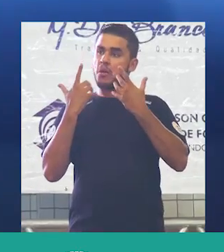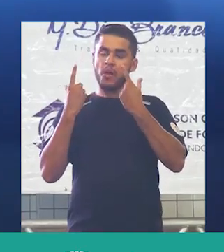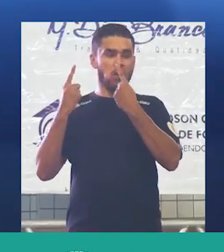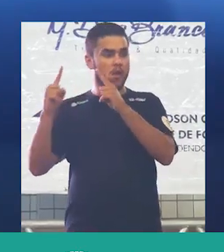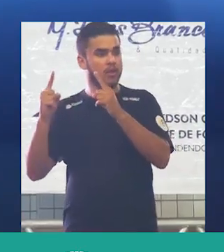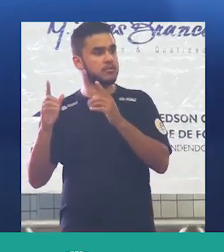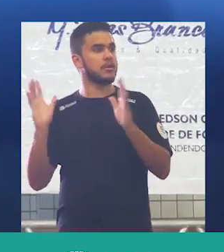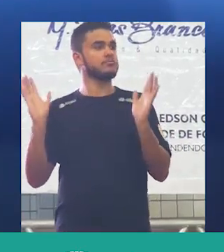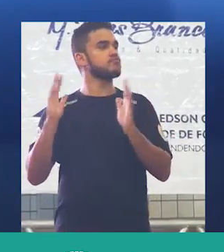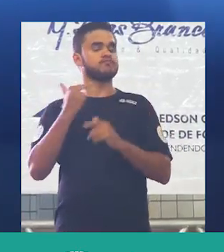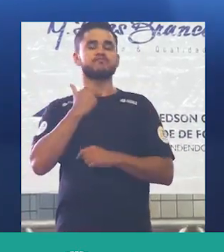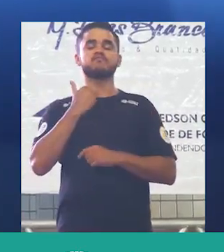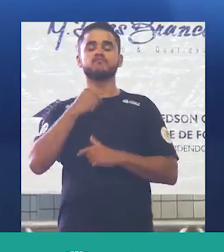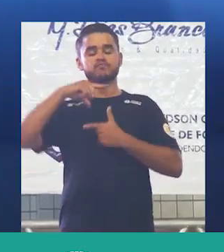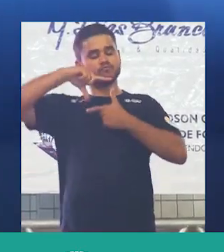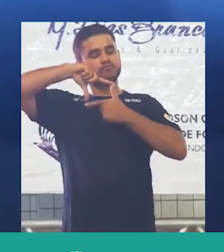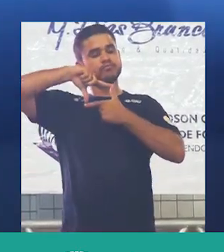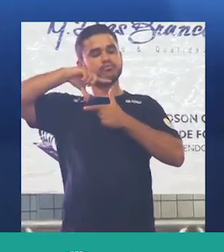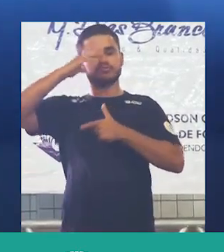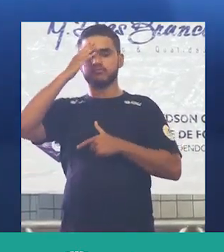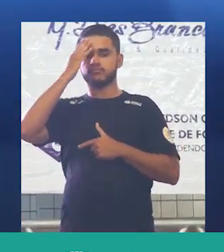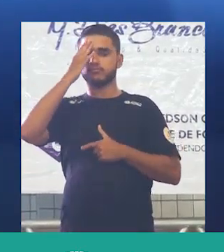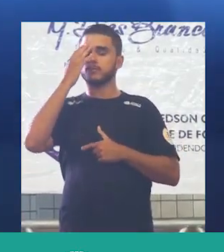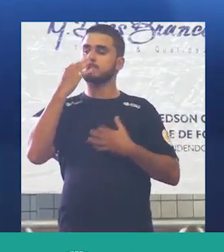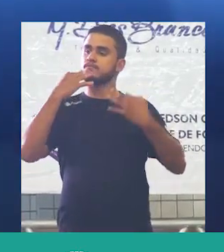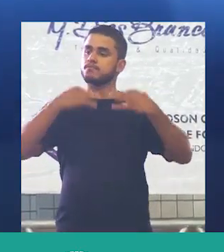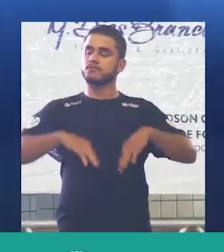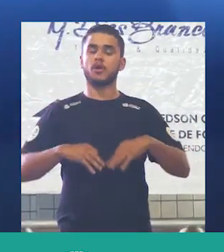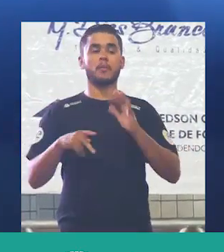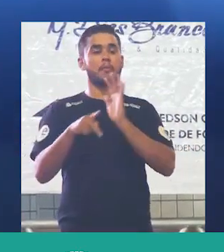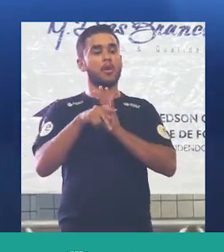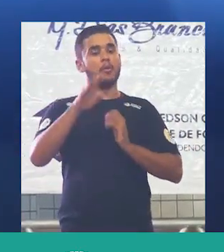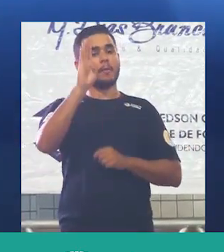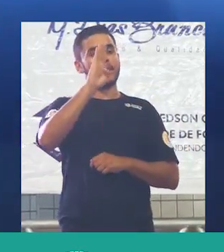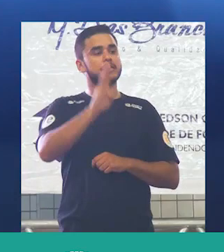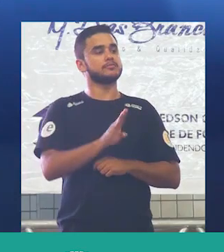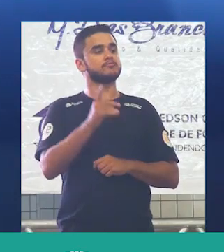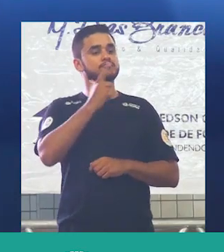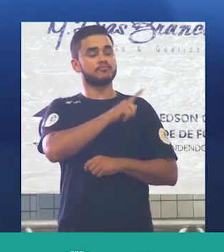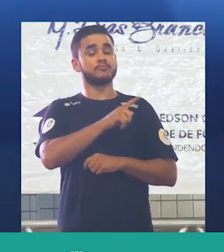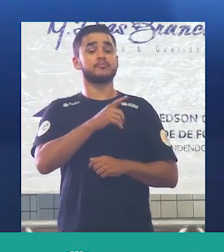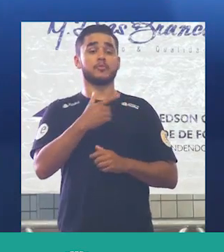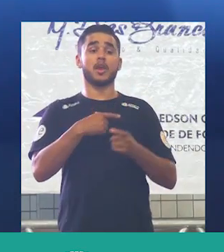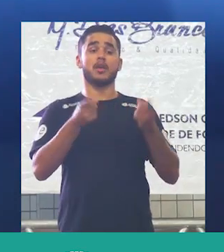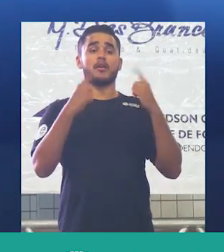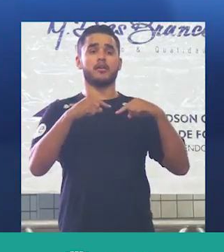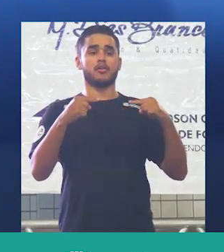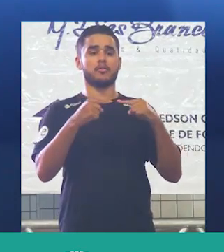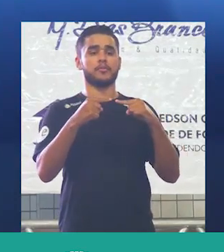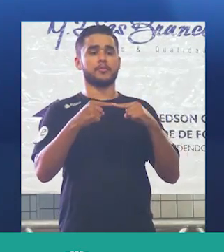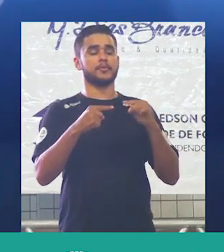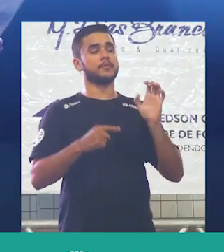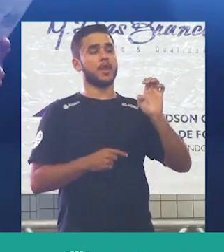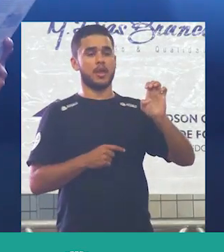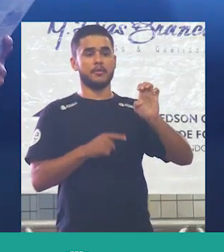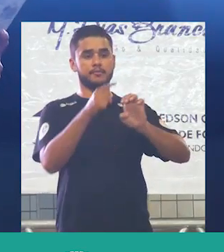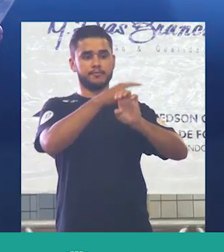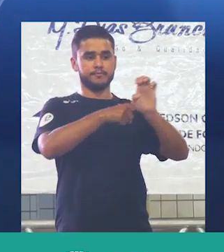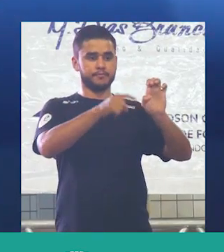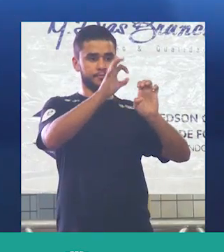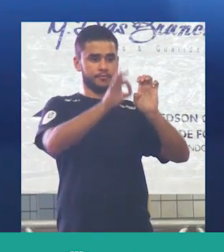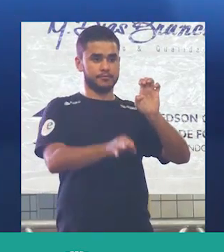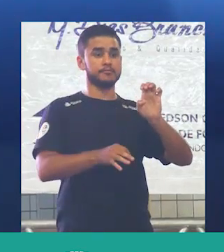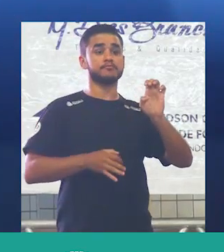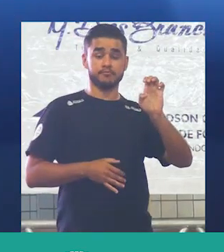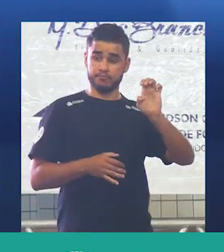relações sociais, comerciais da colonização brasileira, que é o que diz a letra E, ó. Necessidade de controle